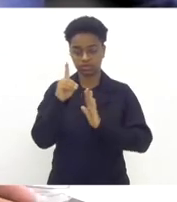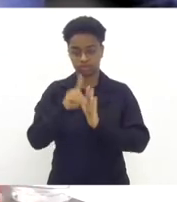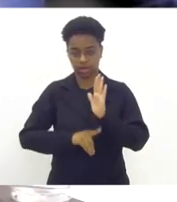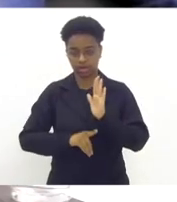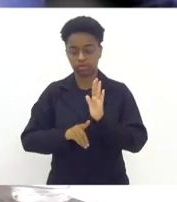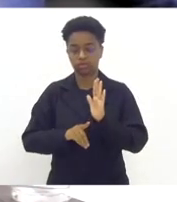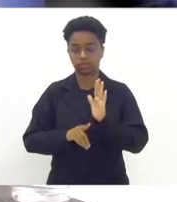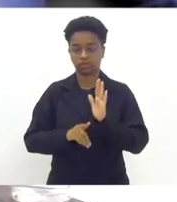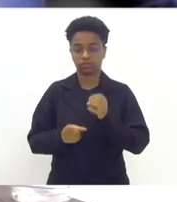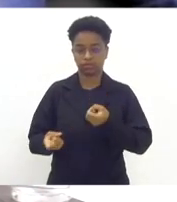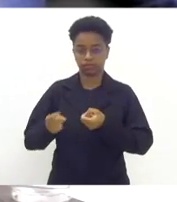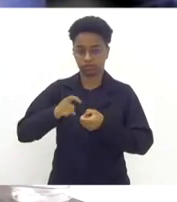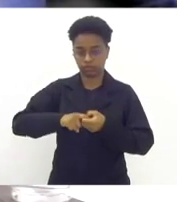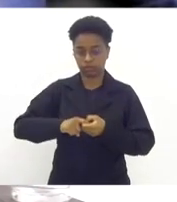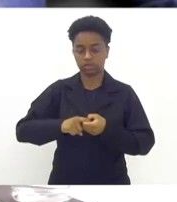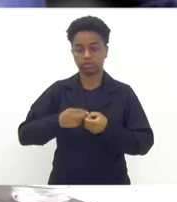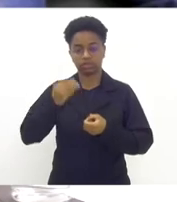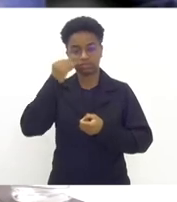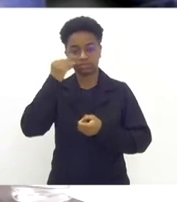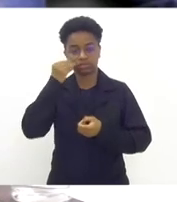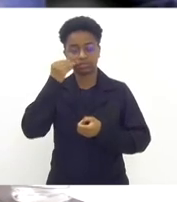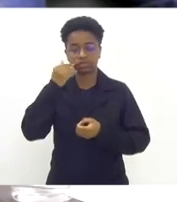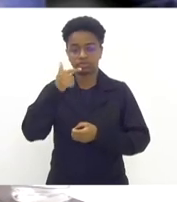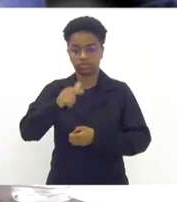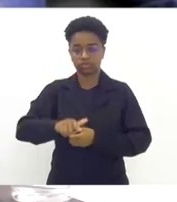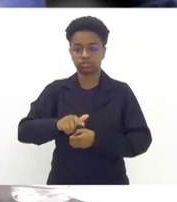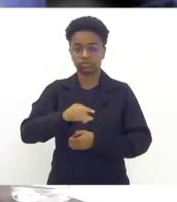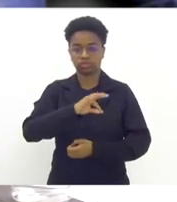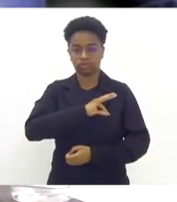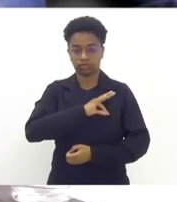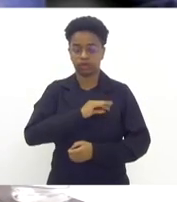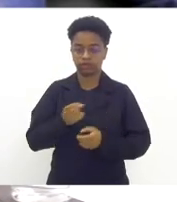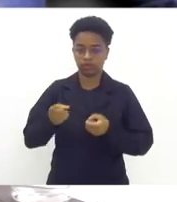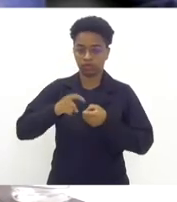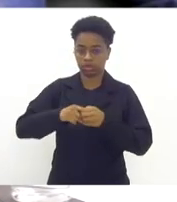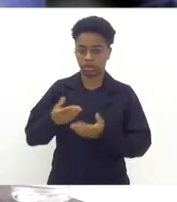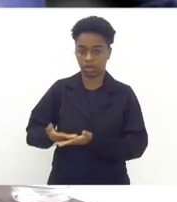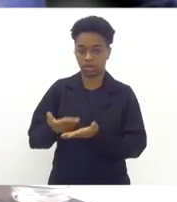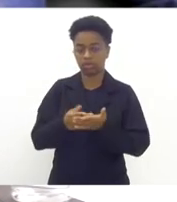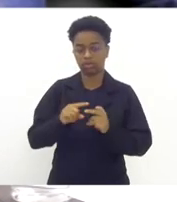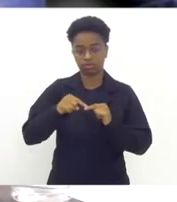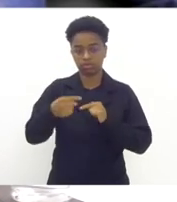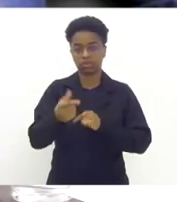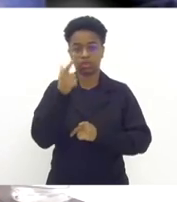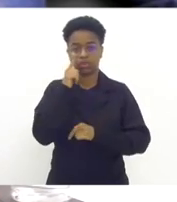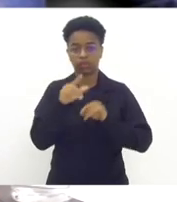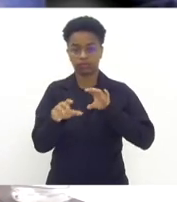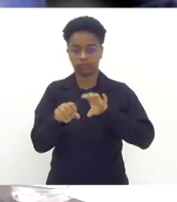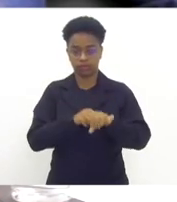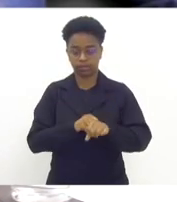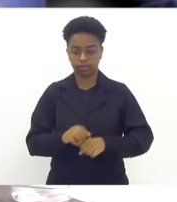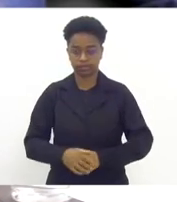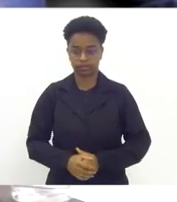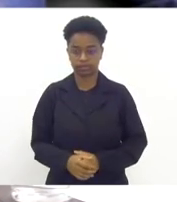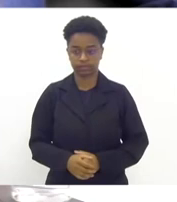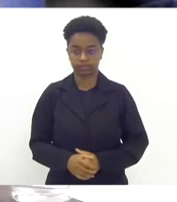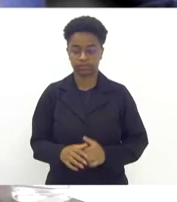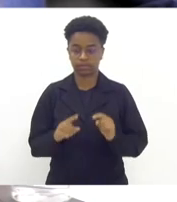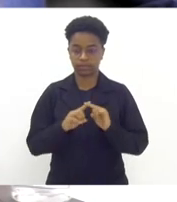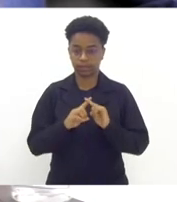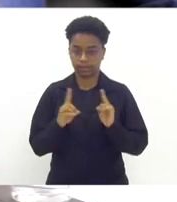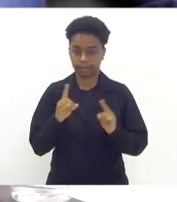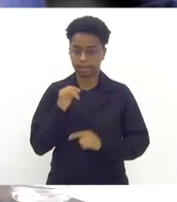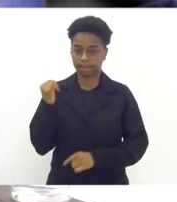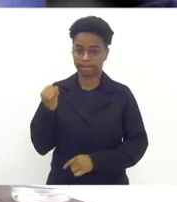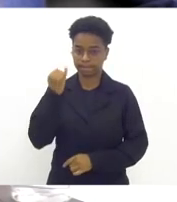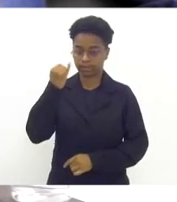de voltar, entendeu? Voltei, completei as aulas e me formei. Mas é importante que eu